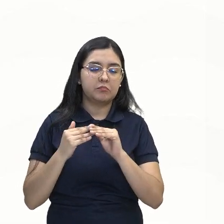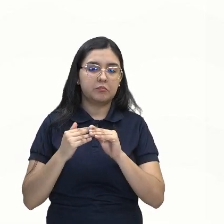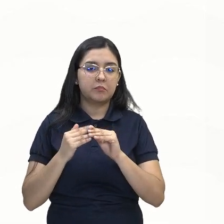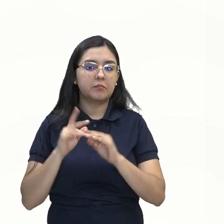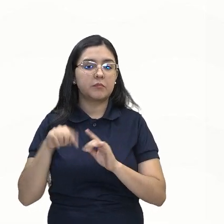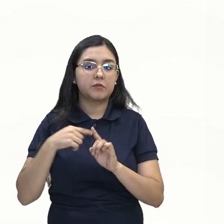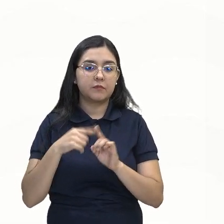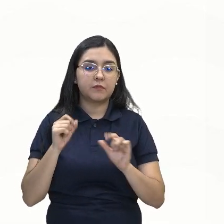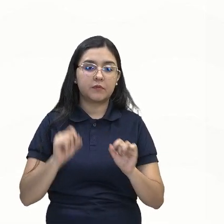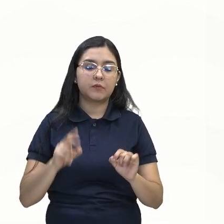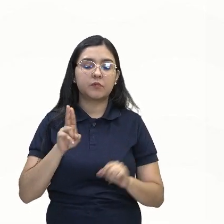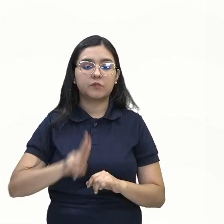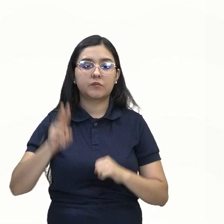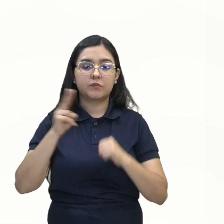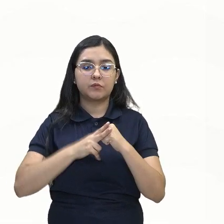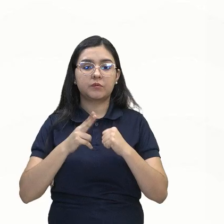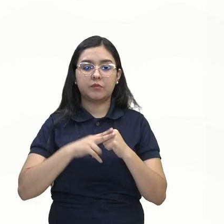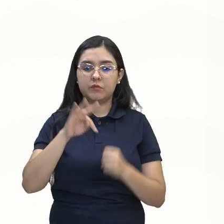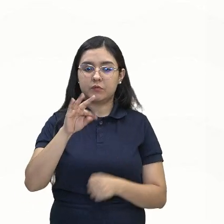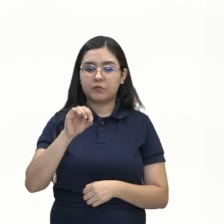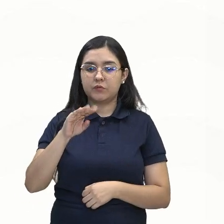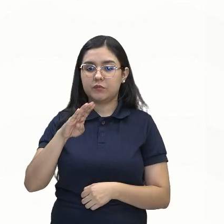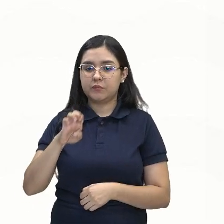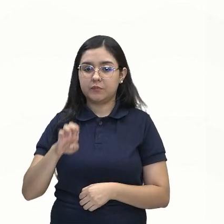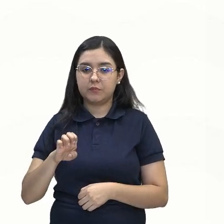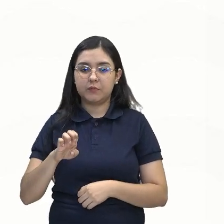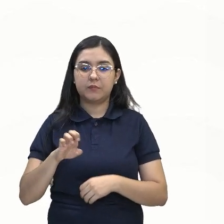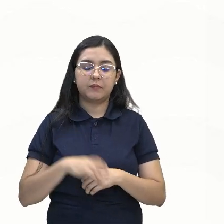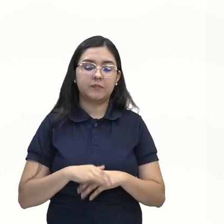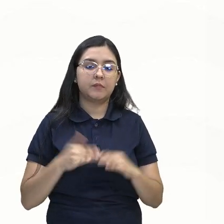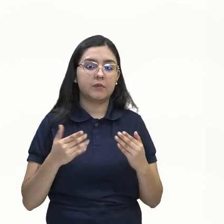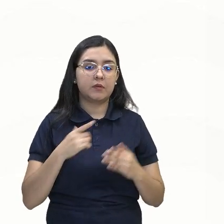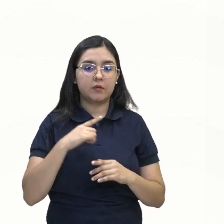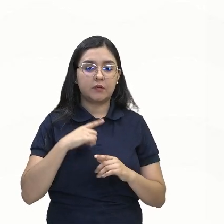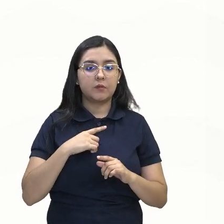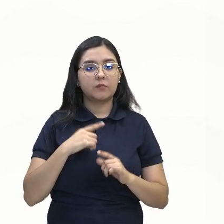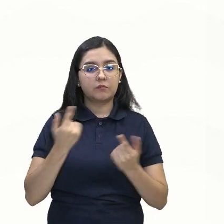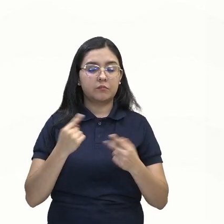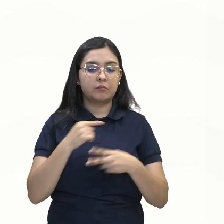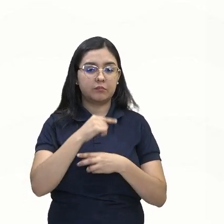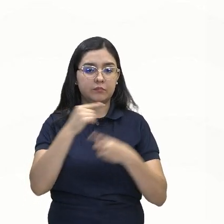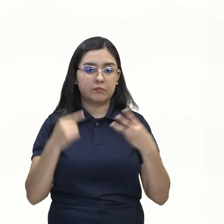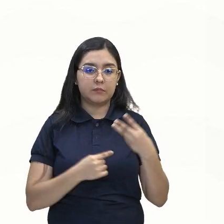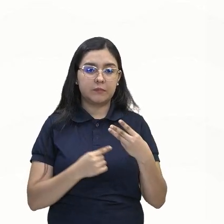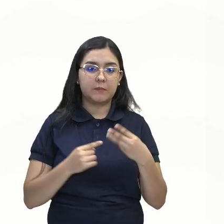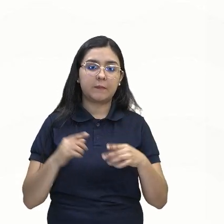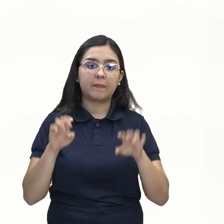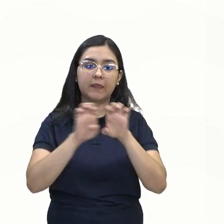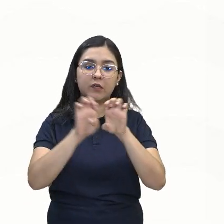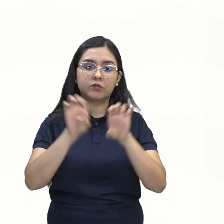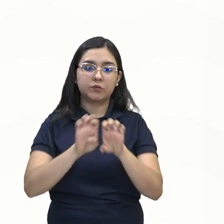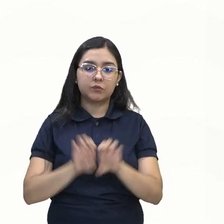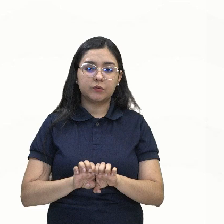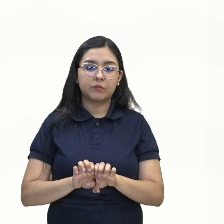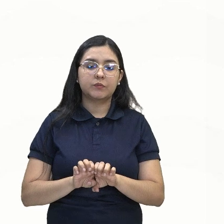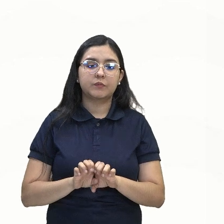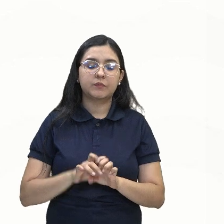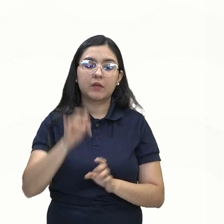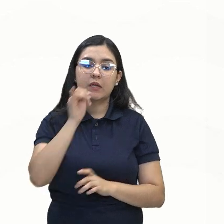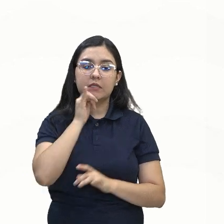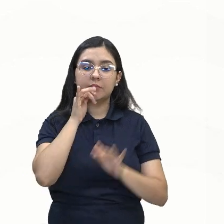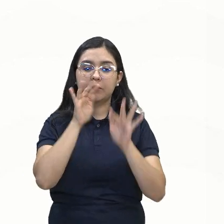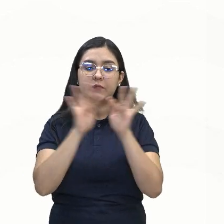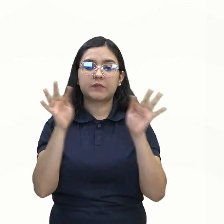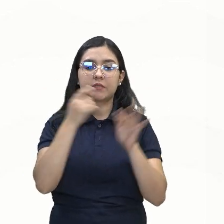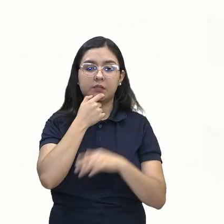positivas que use o verbo to be em uma de suas formas aqui. A estrutura: I am excited